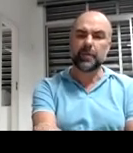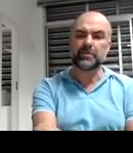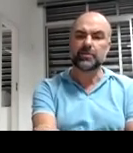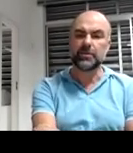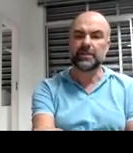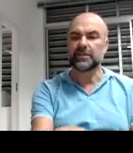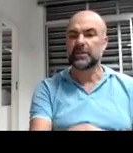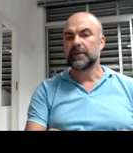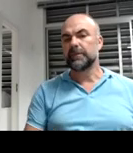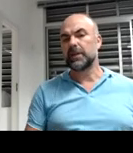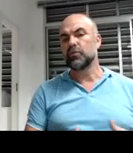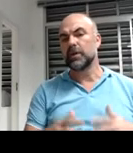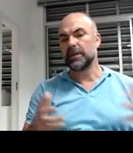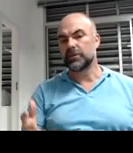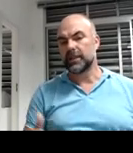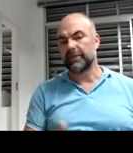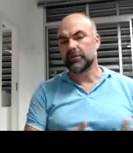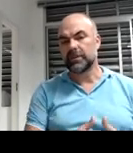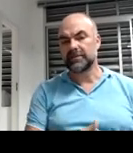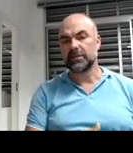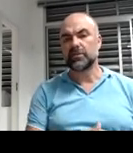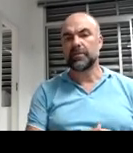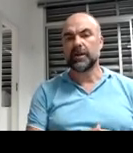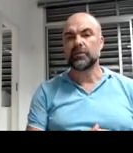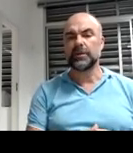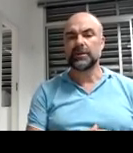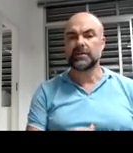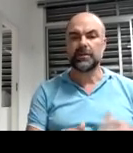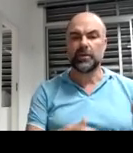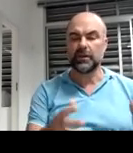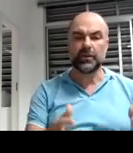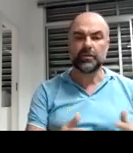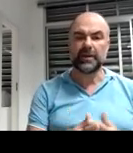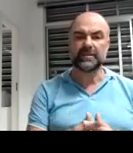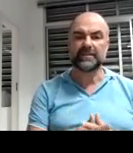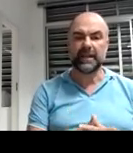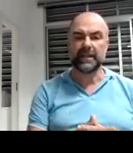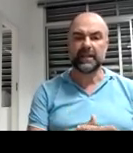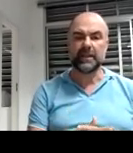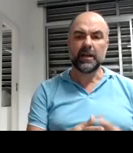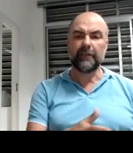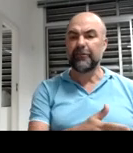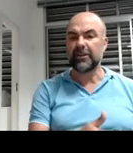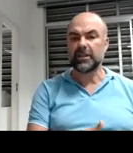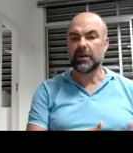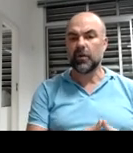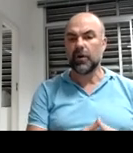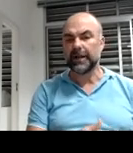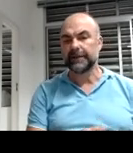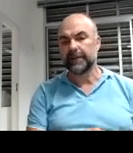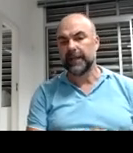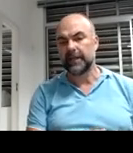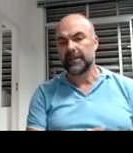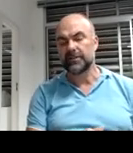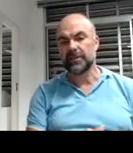com 5 pessoas, né? Em um ano já estava com 300 colaboradores, em 1 ano e 8 meses sai daqui e foi vendido